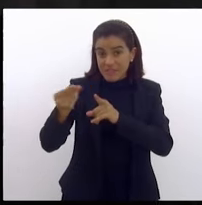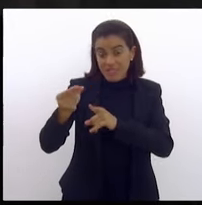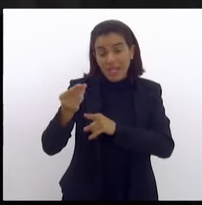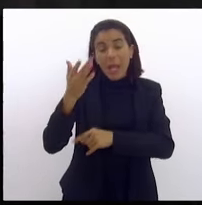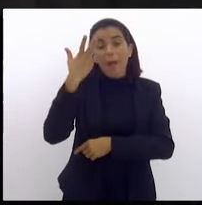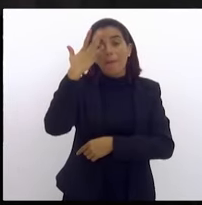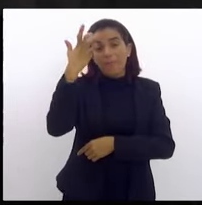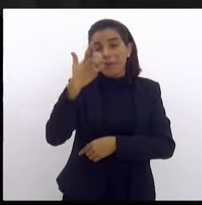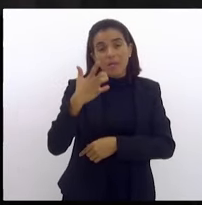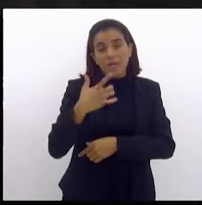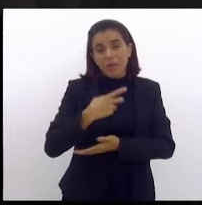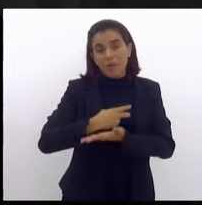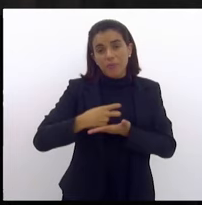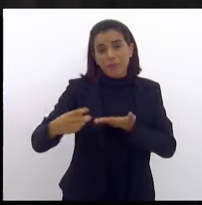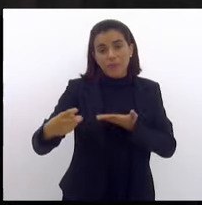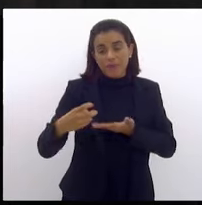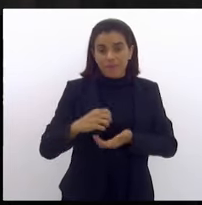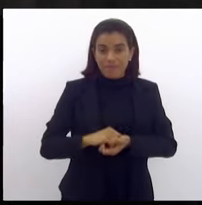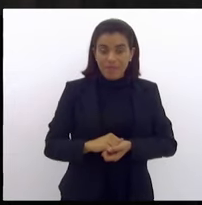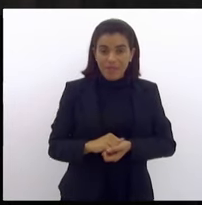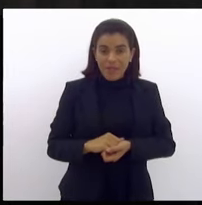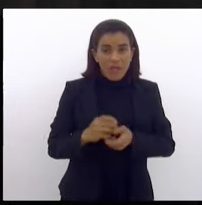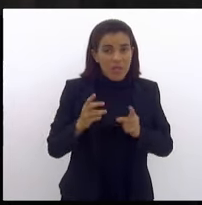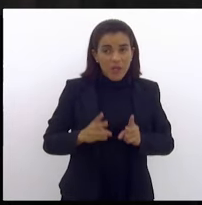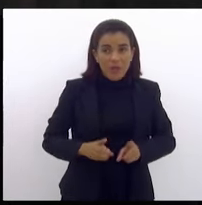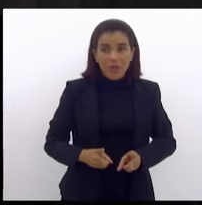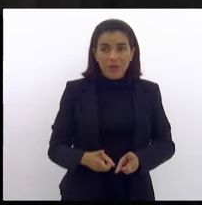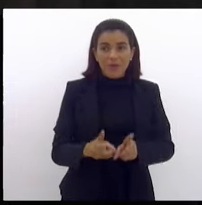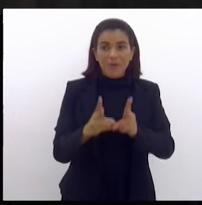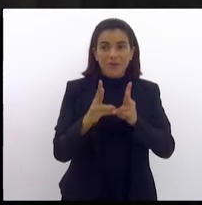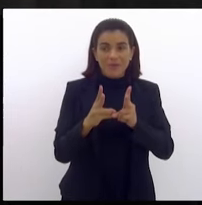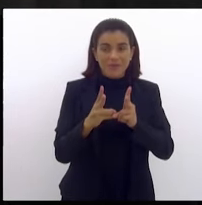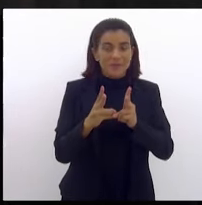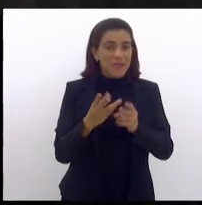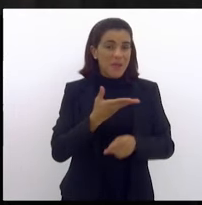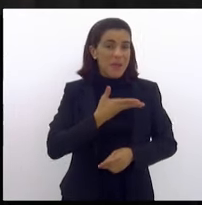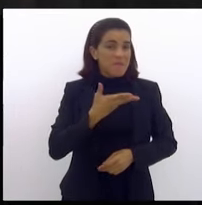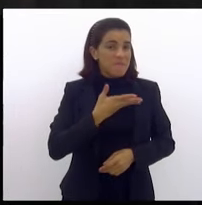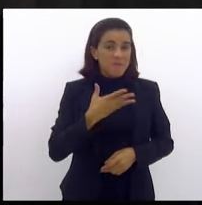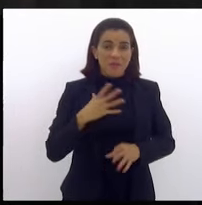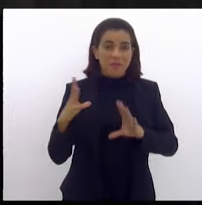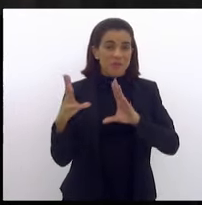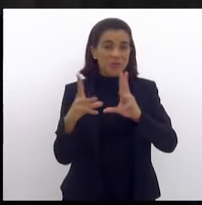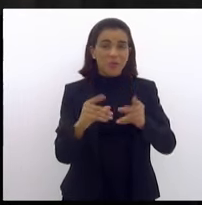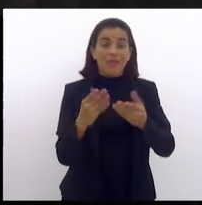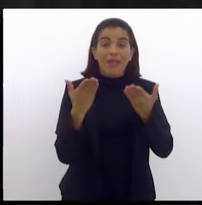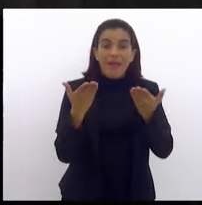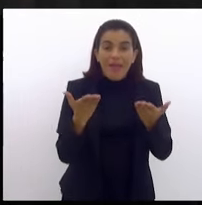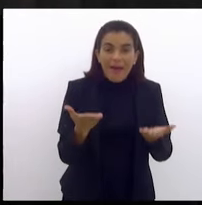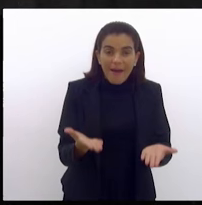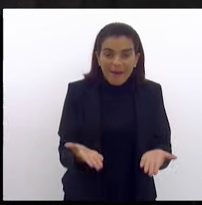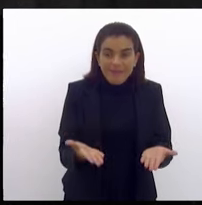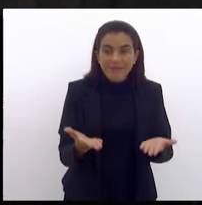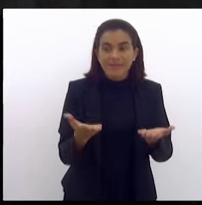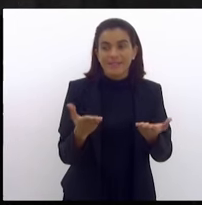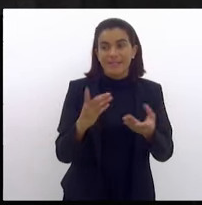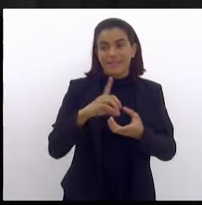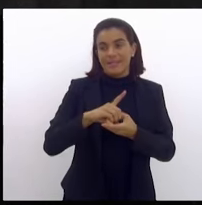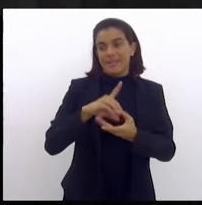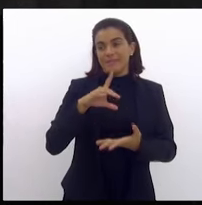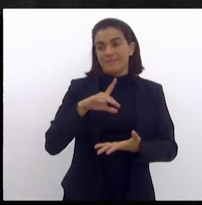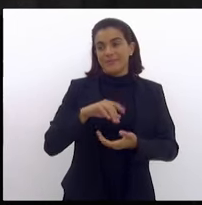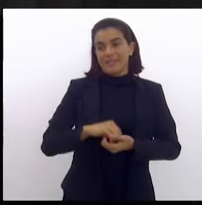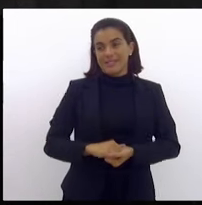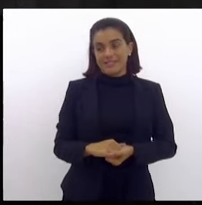dia seguinte eu não sou mais líder. E continuarei amigo de todos. É assim a